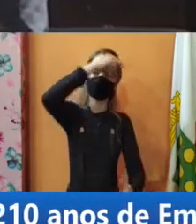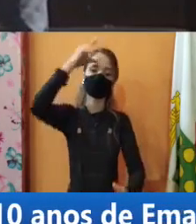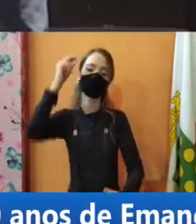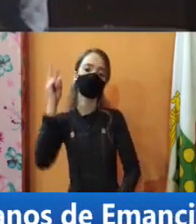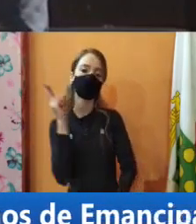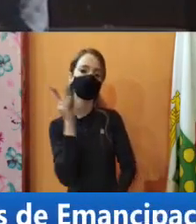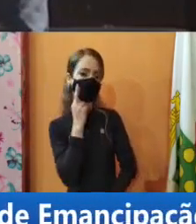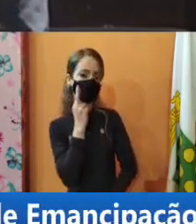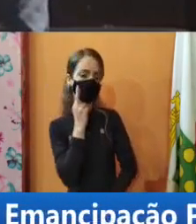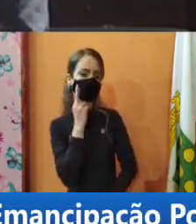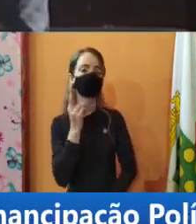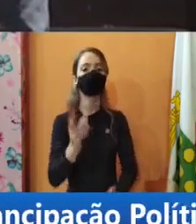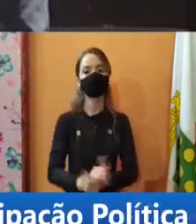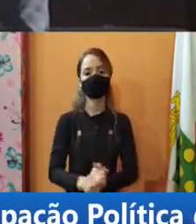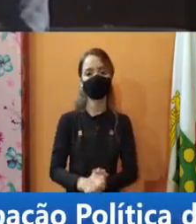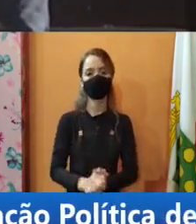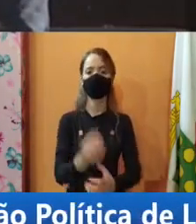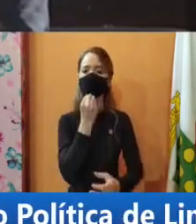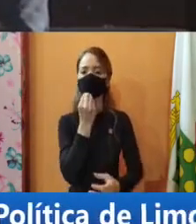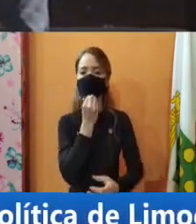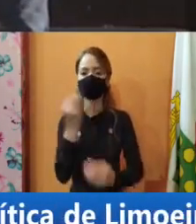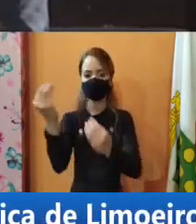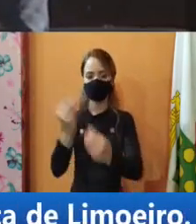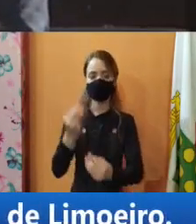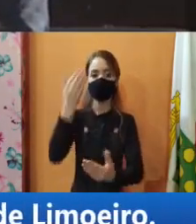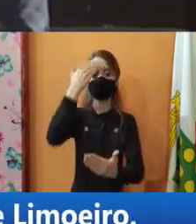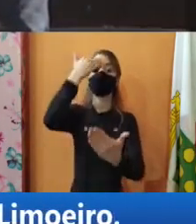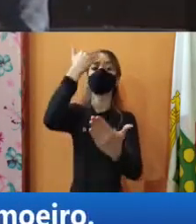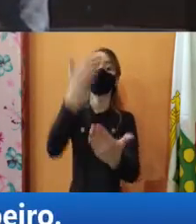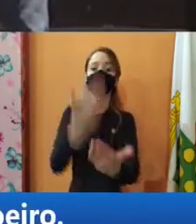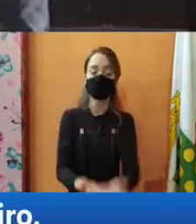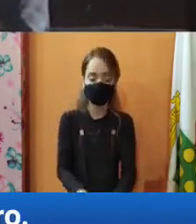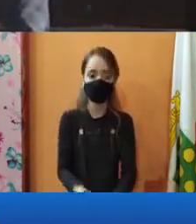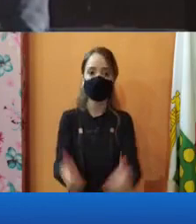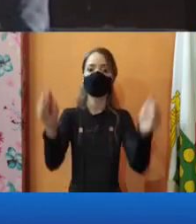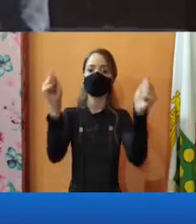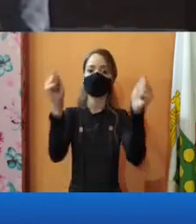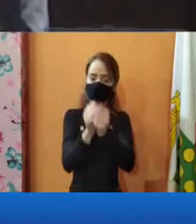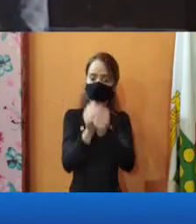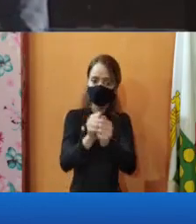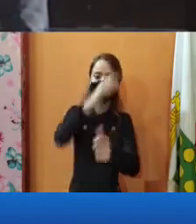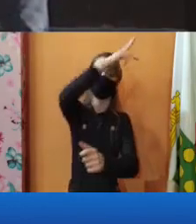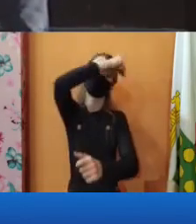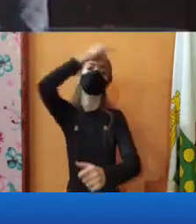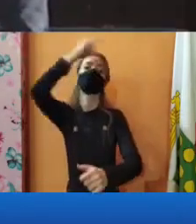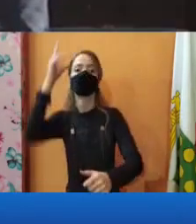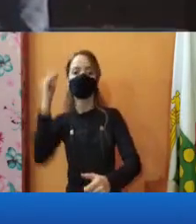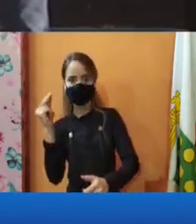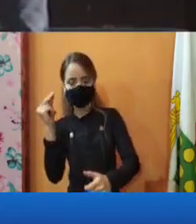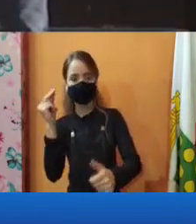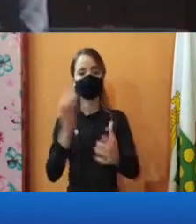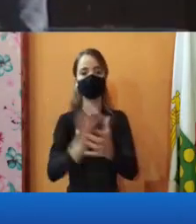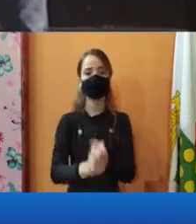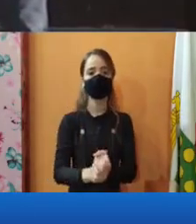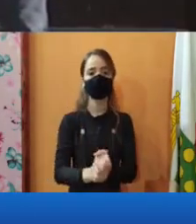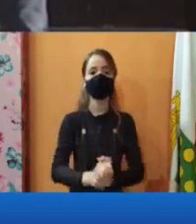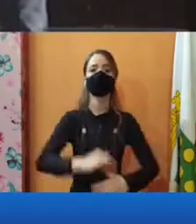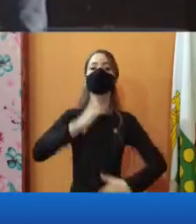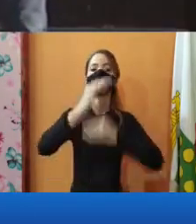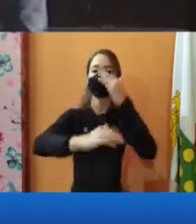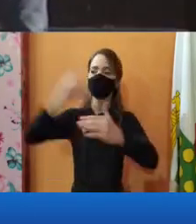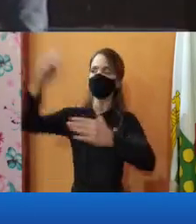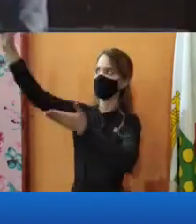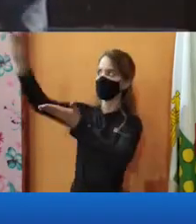você me deu, pela confiança, e dizer que eu estou com você e estamos juntos. Que